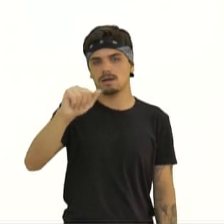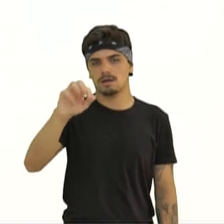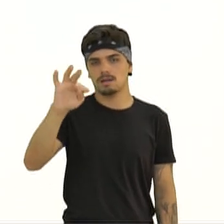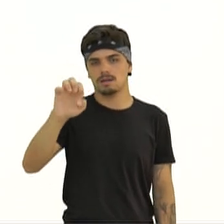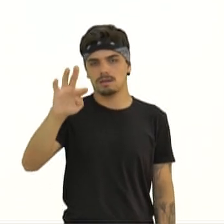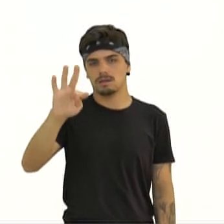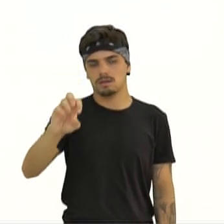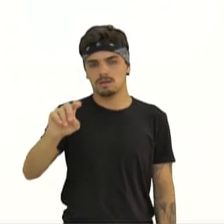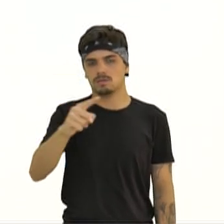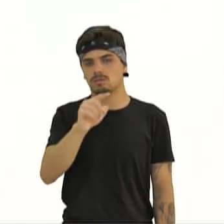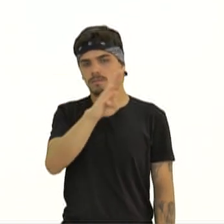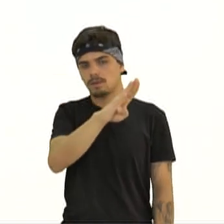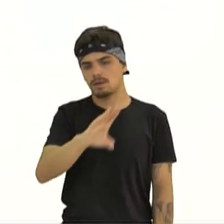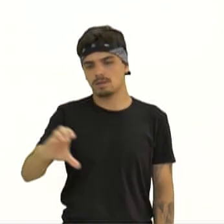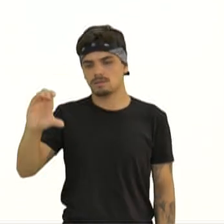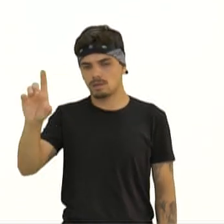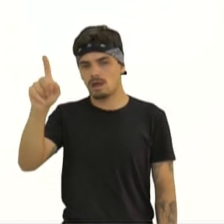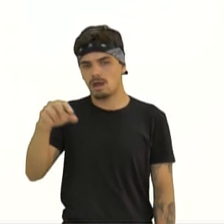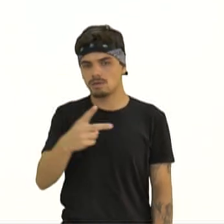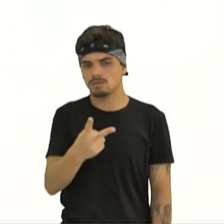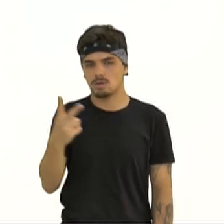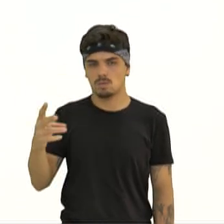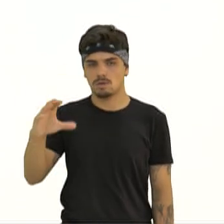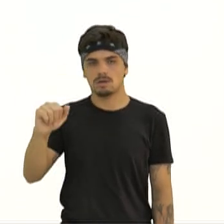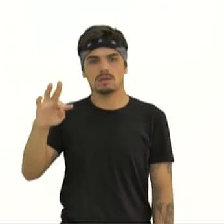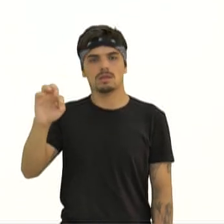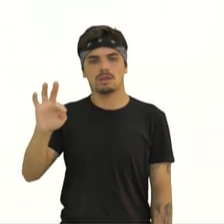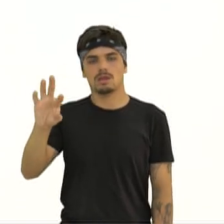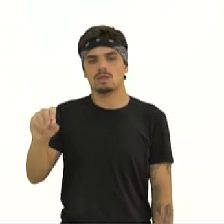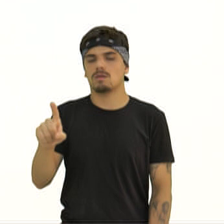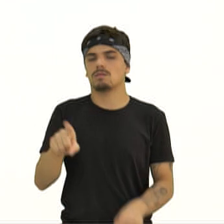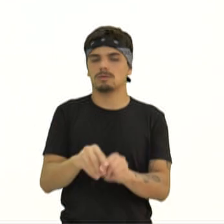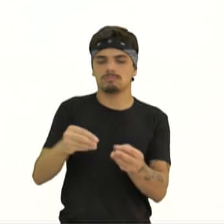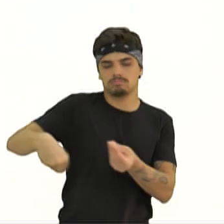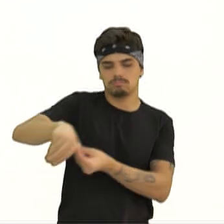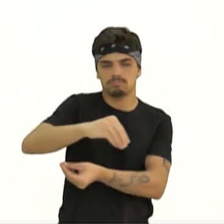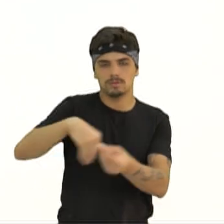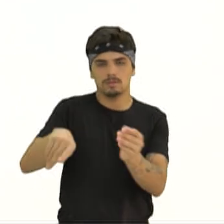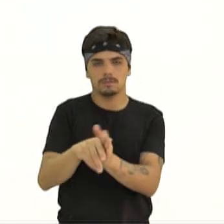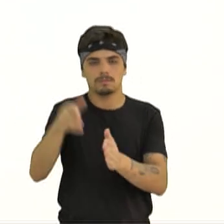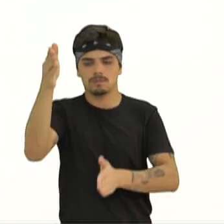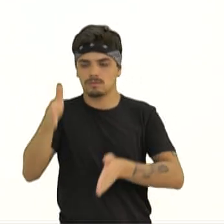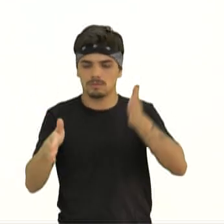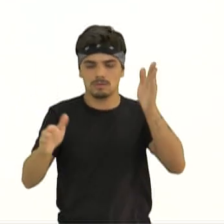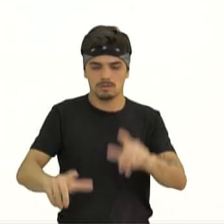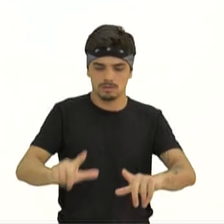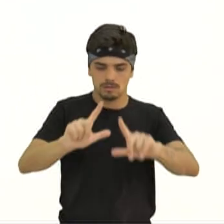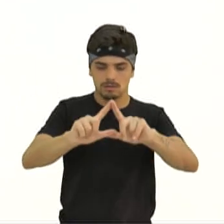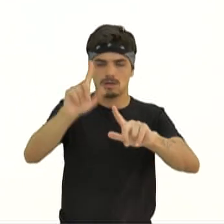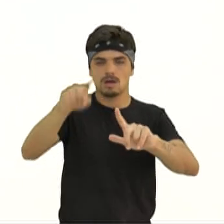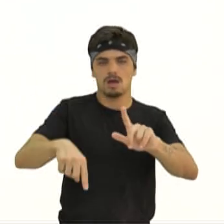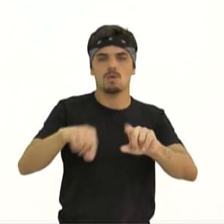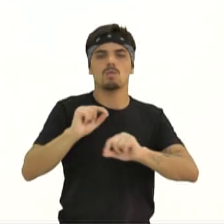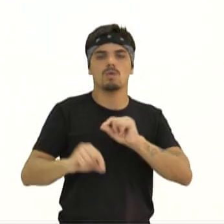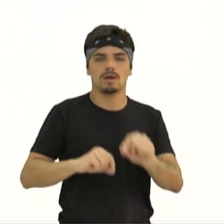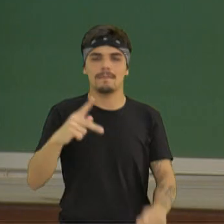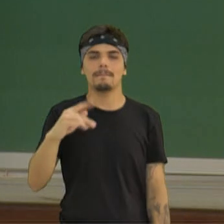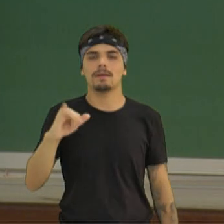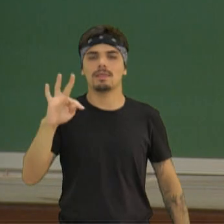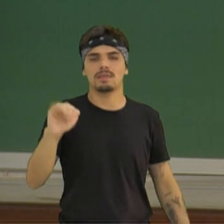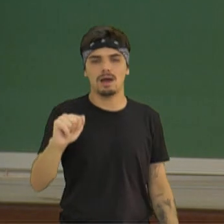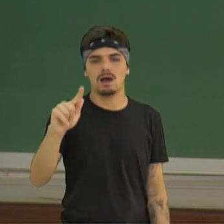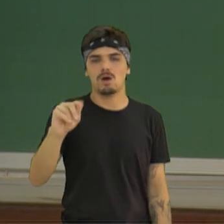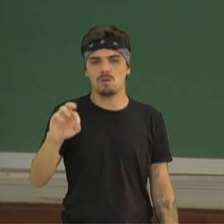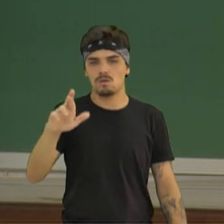segundo cateto. Então, envolveu, né, os lados de um triângulo retângulo, tá aí o Teorema de Pitágoras.